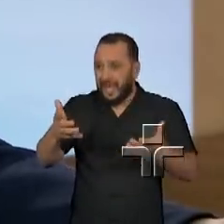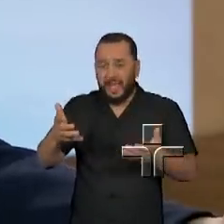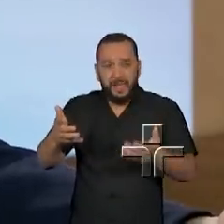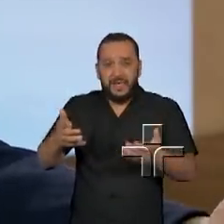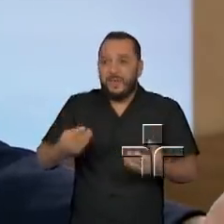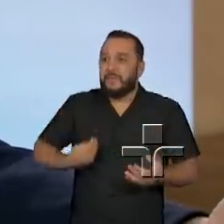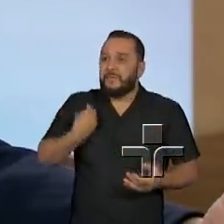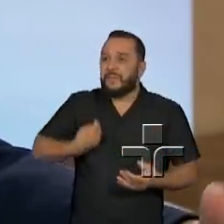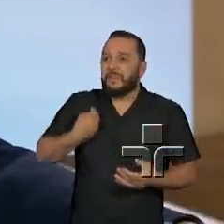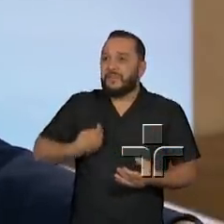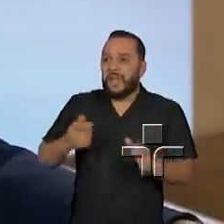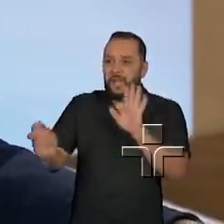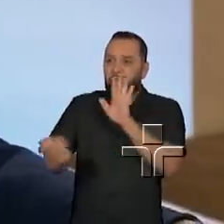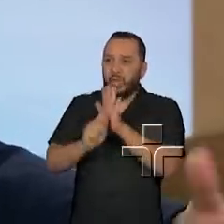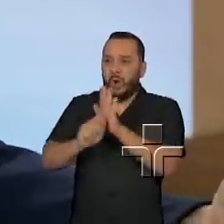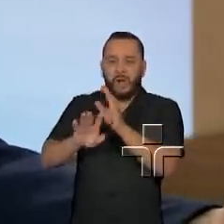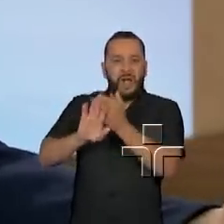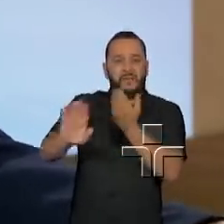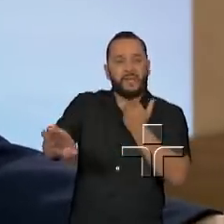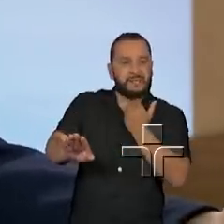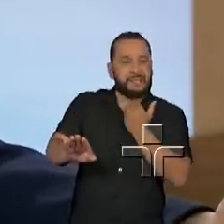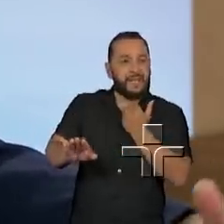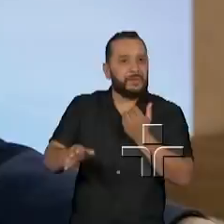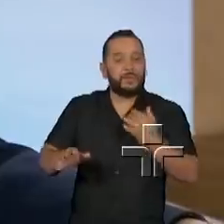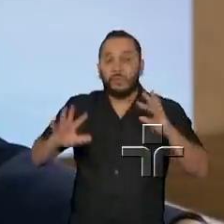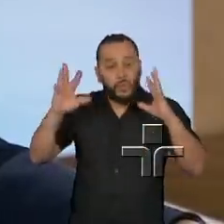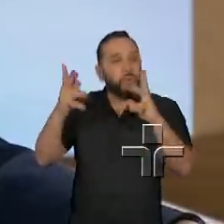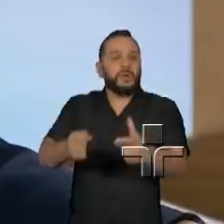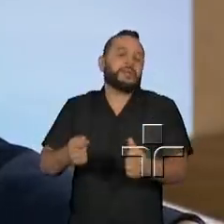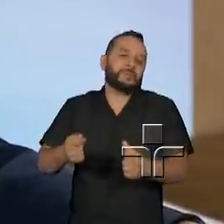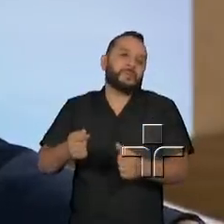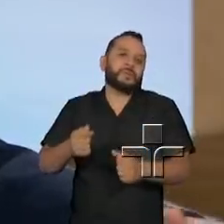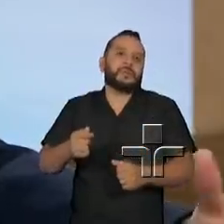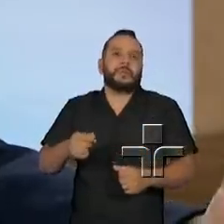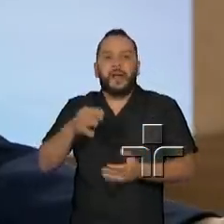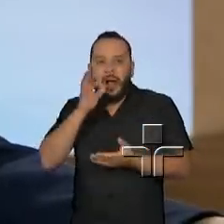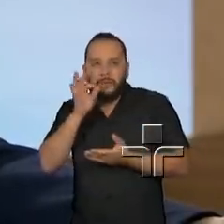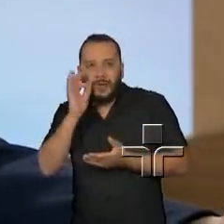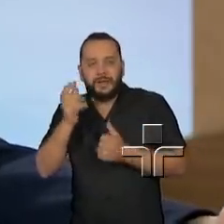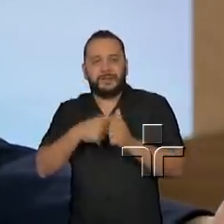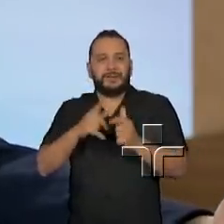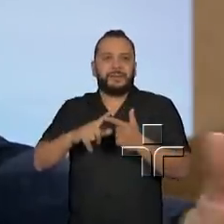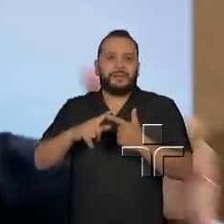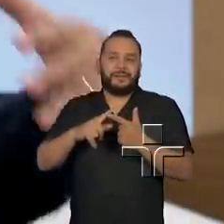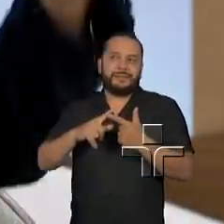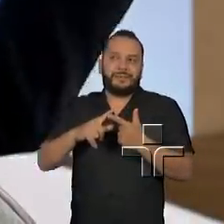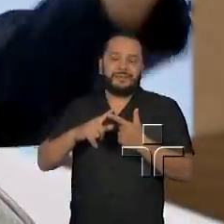ninguém, porque todo mundo ou usa álcool, ou usa tabaco, ou usa café, ou usa açúcar.